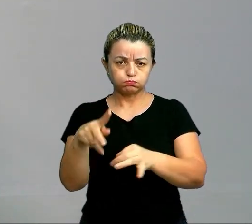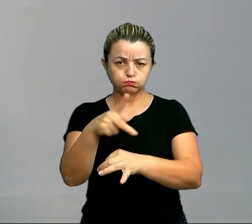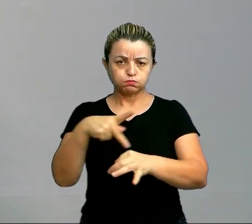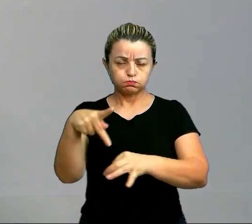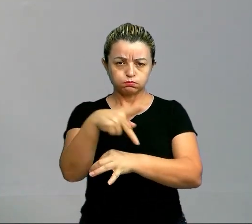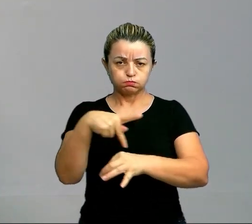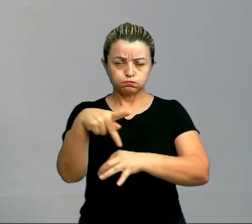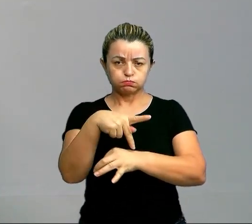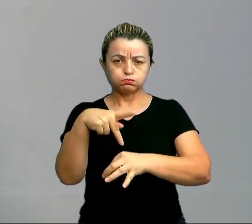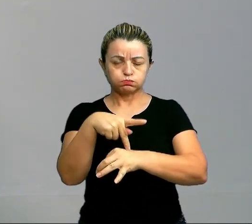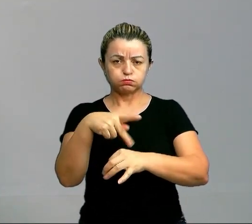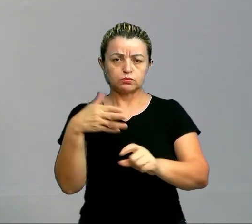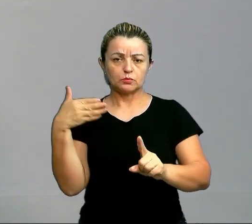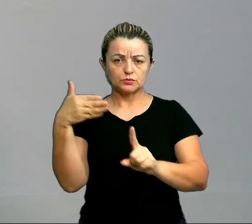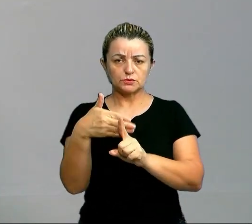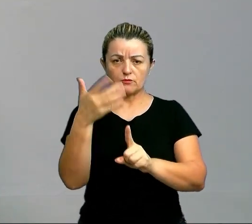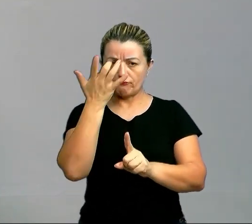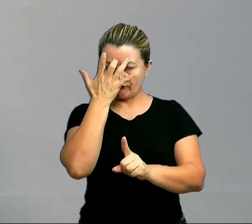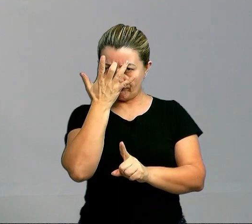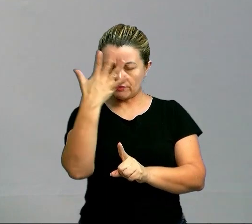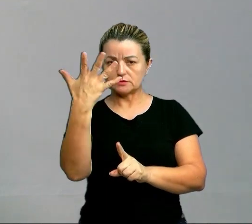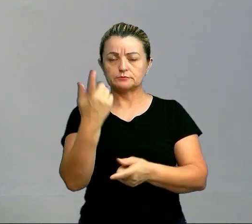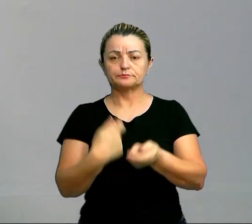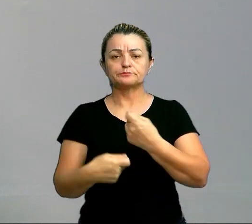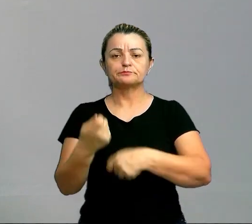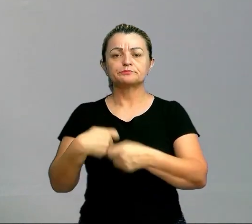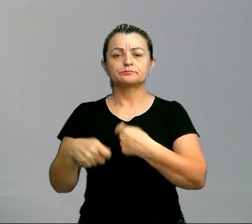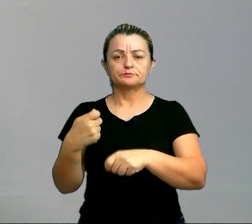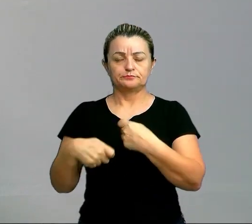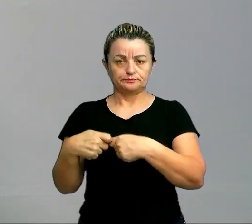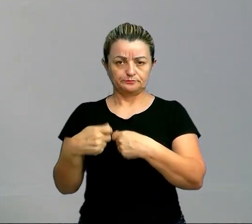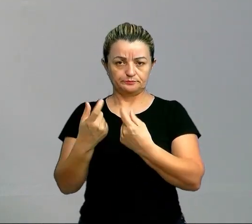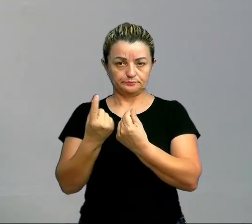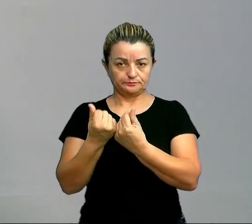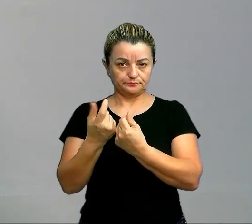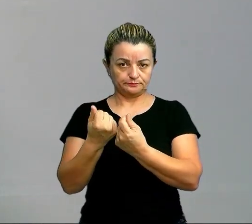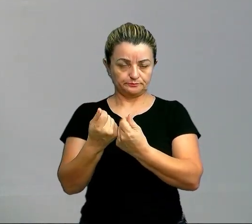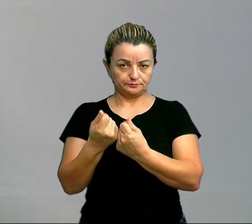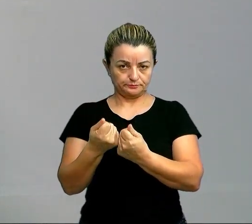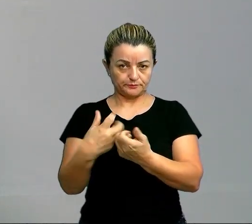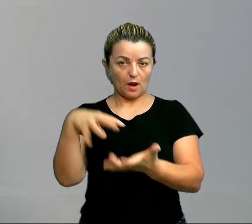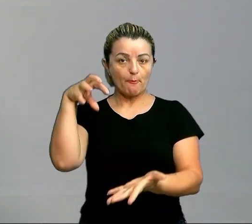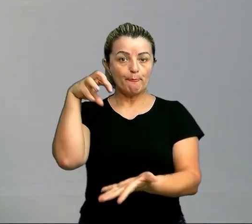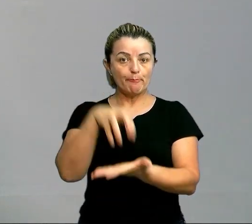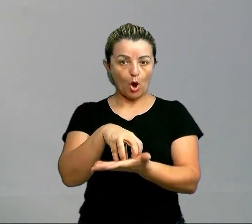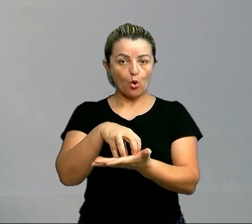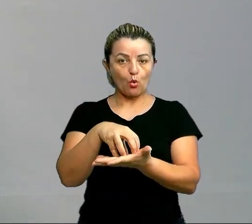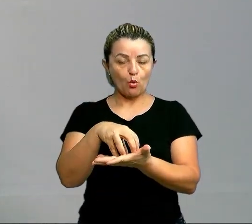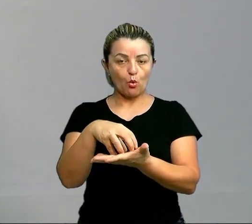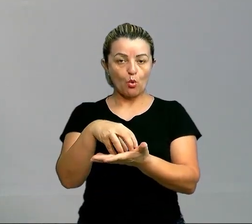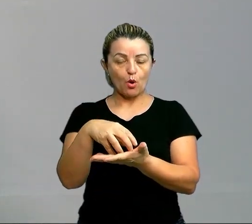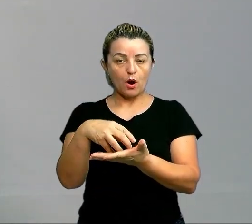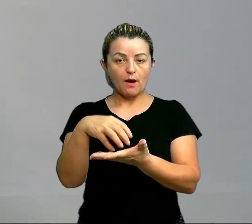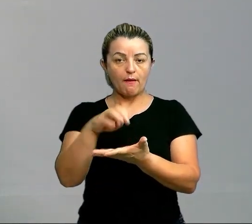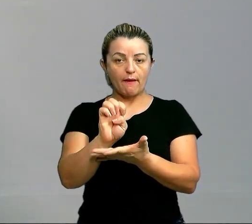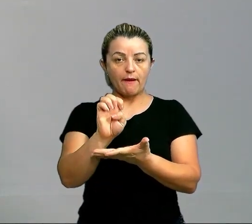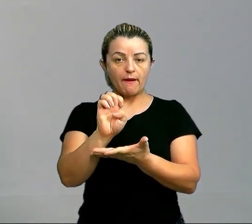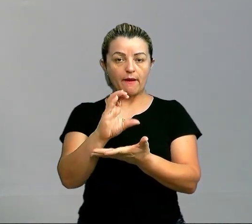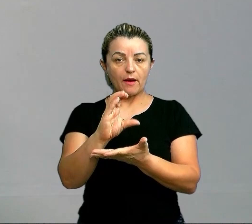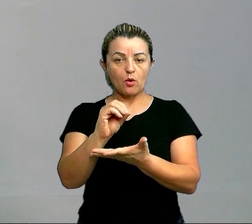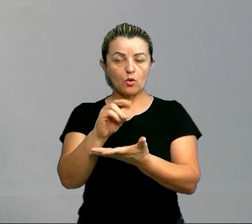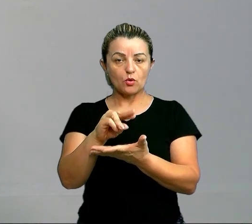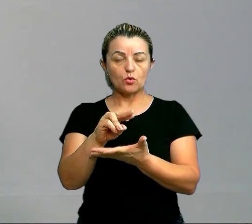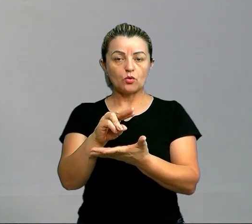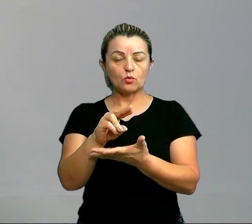de facilidades econômicas. O nome por si só já é autoexplicativo, né? Bloco econômico. Eles se juntam para diminuir